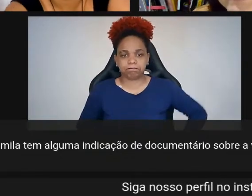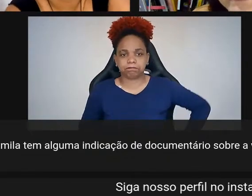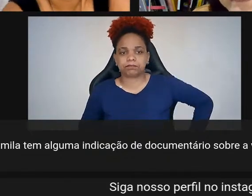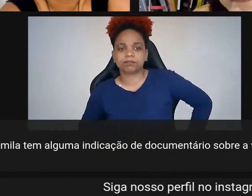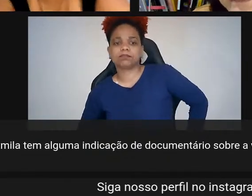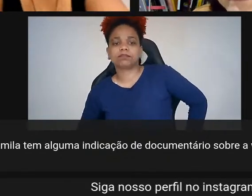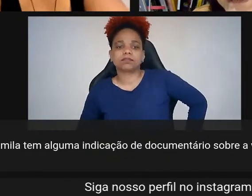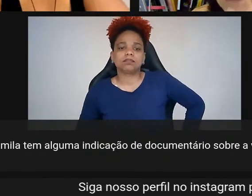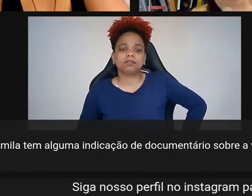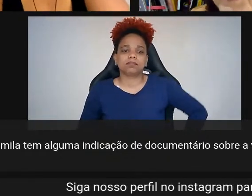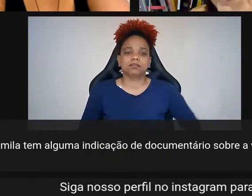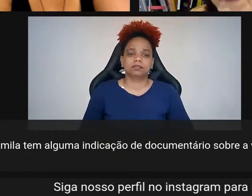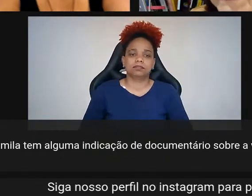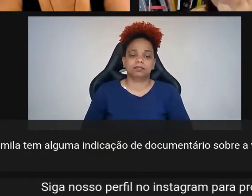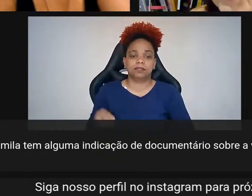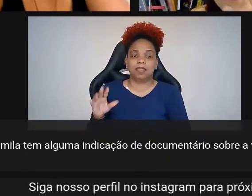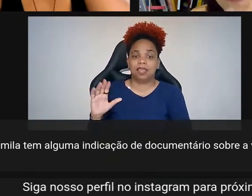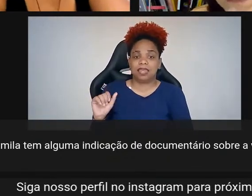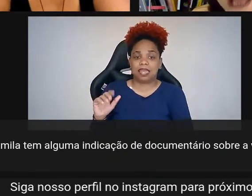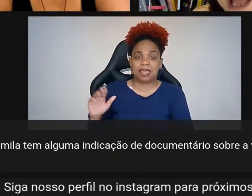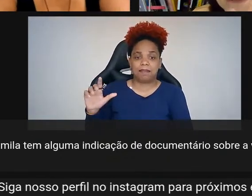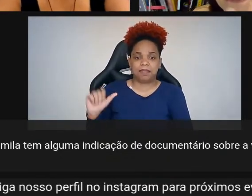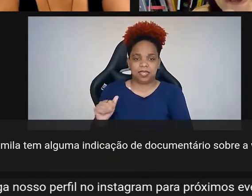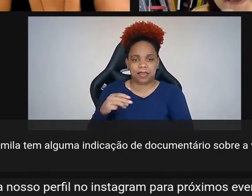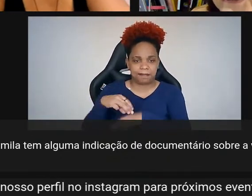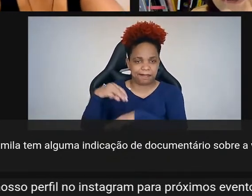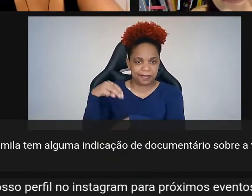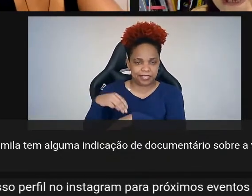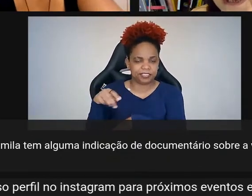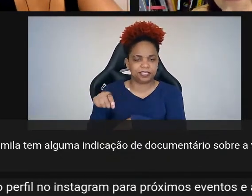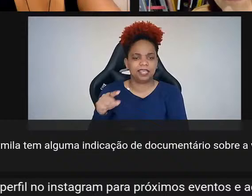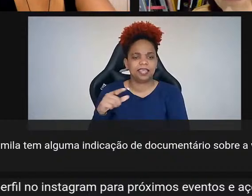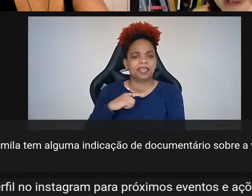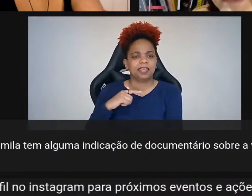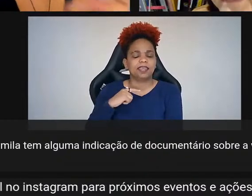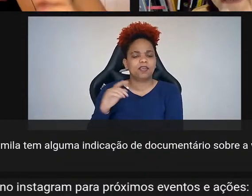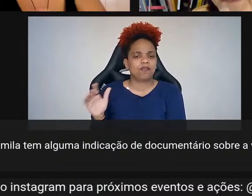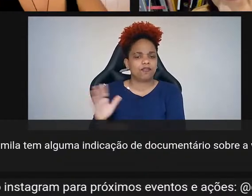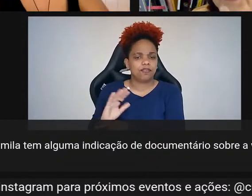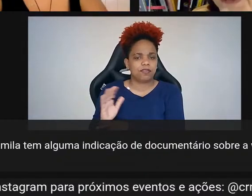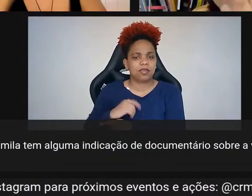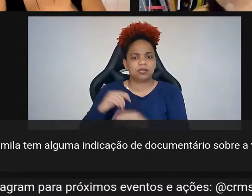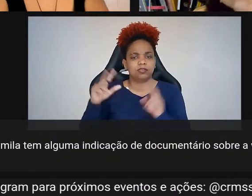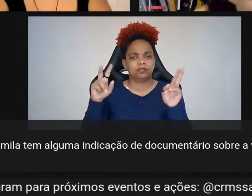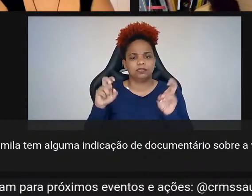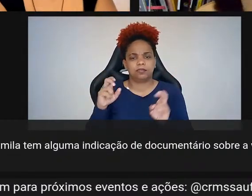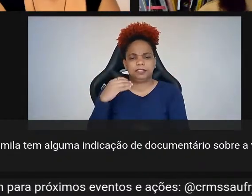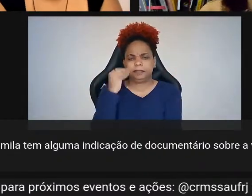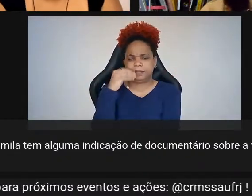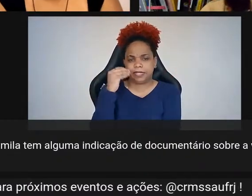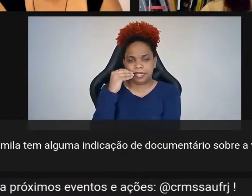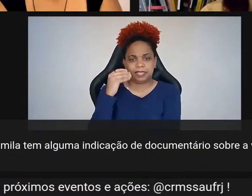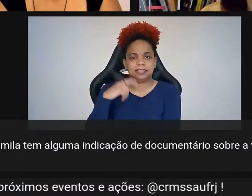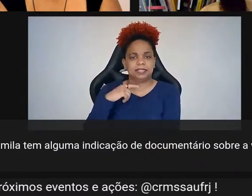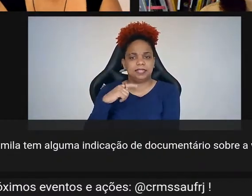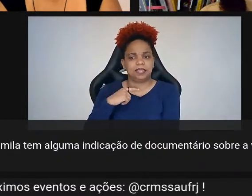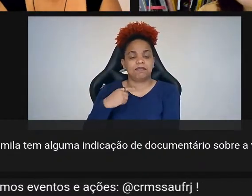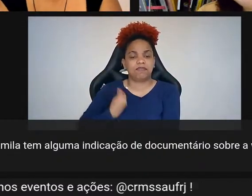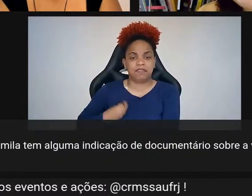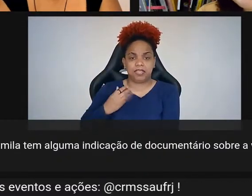mestranda Camila tem alguma indicação de documentário sobre a vivência e sobrevivência lésbica?